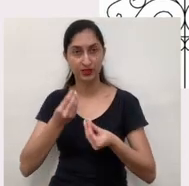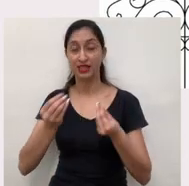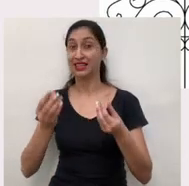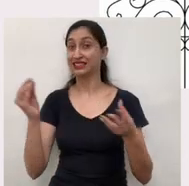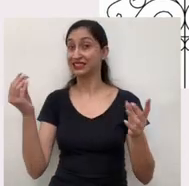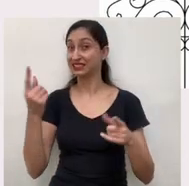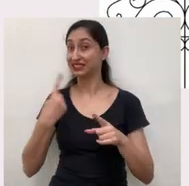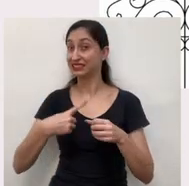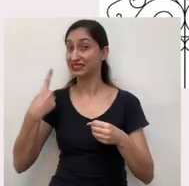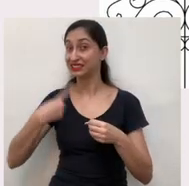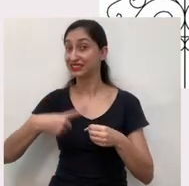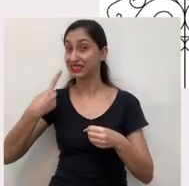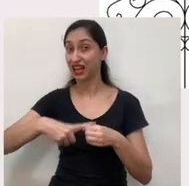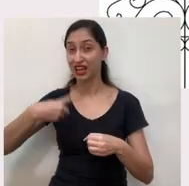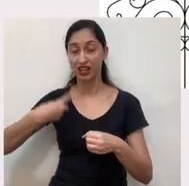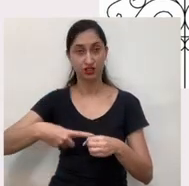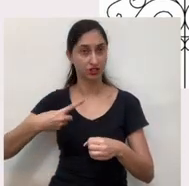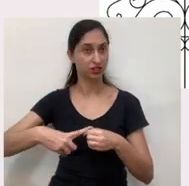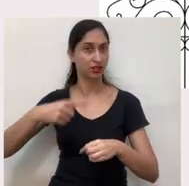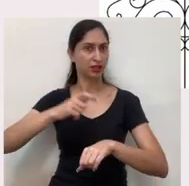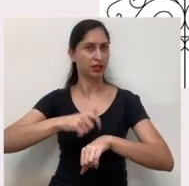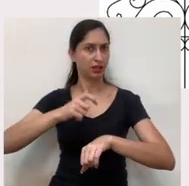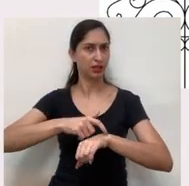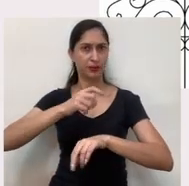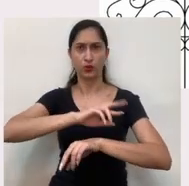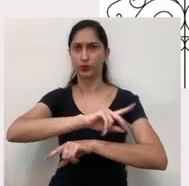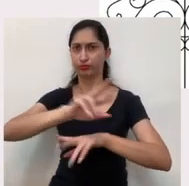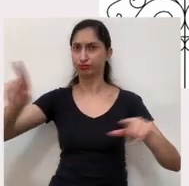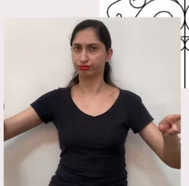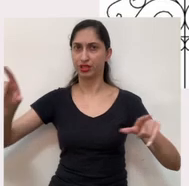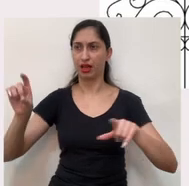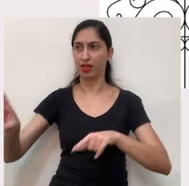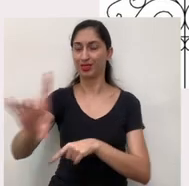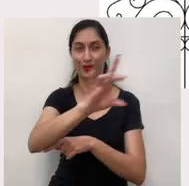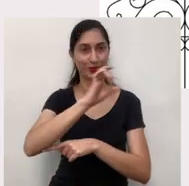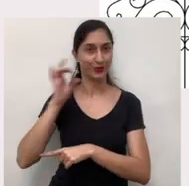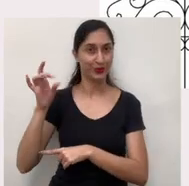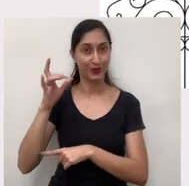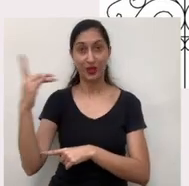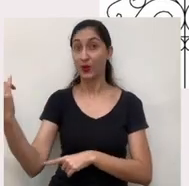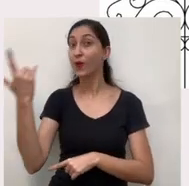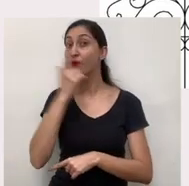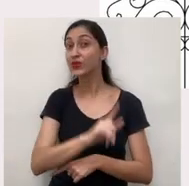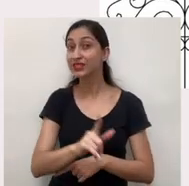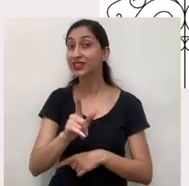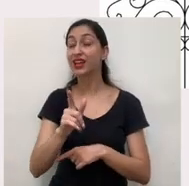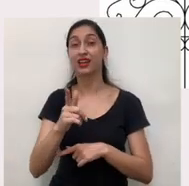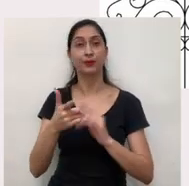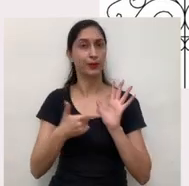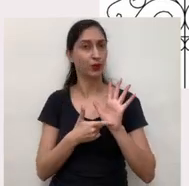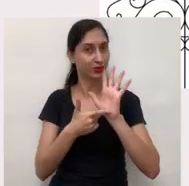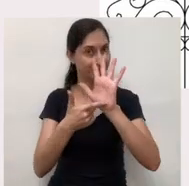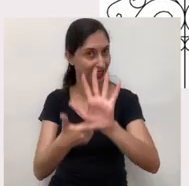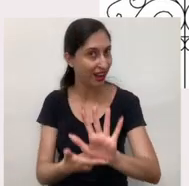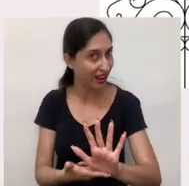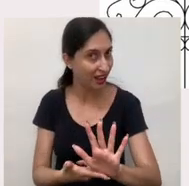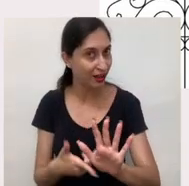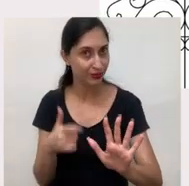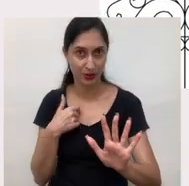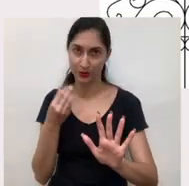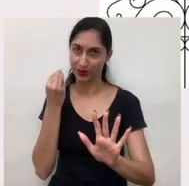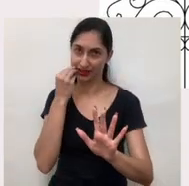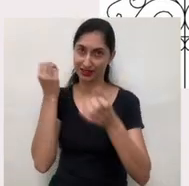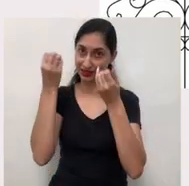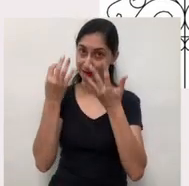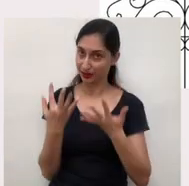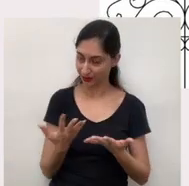na sua sobreposição de tempos, né, ela espelha justamente isso que eu estou tentando